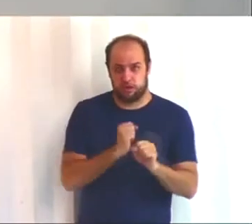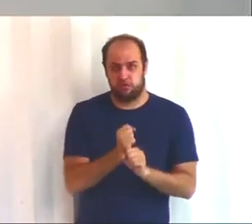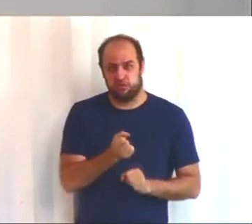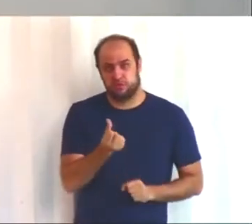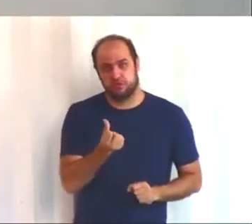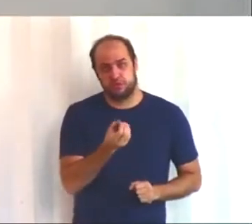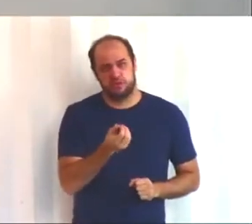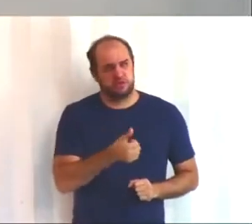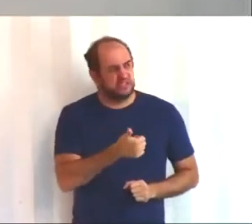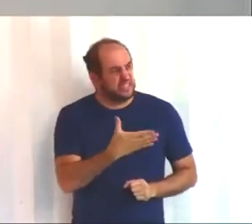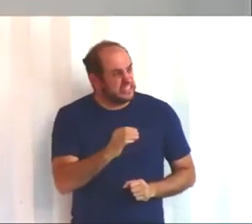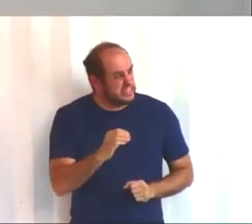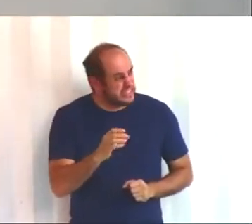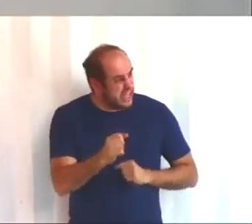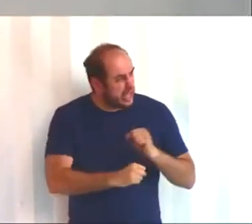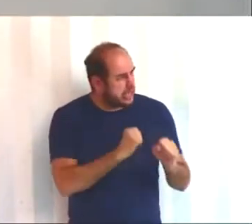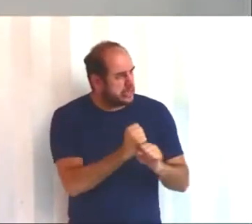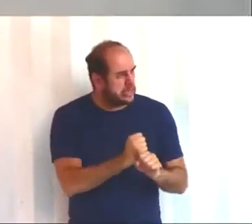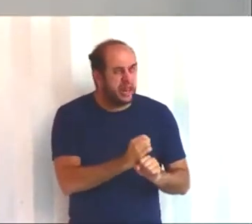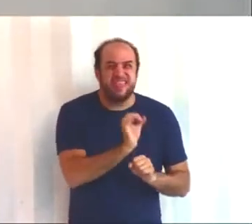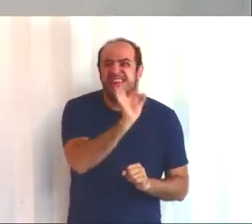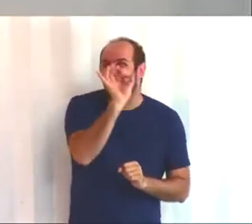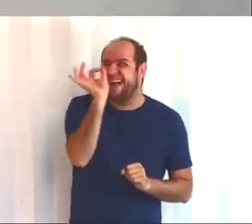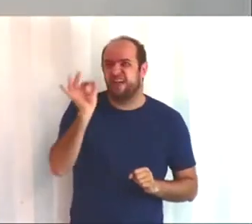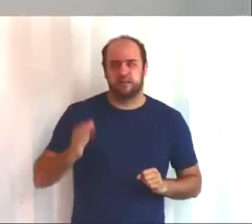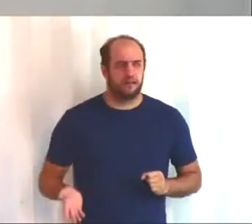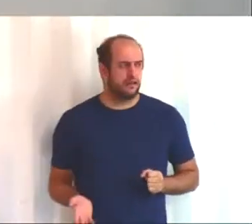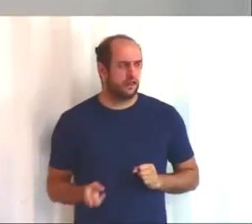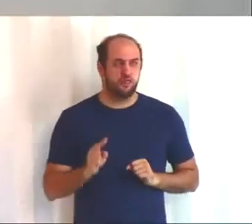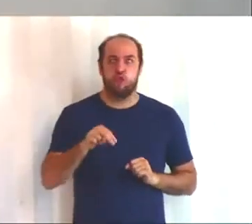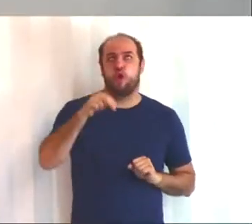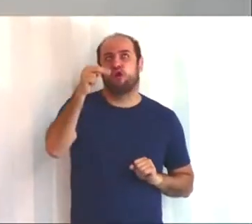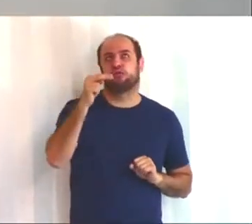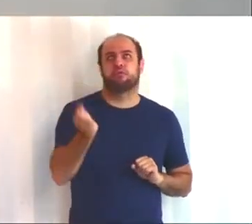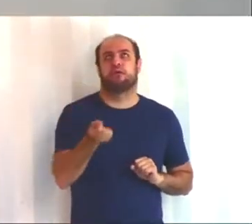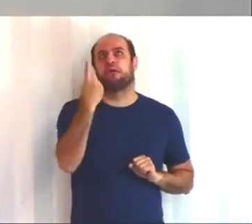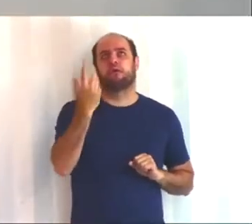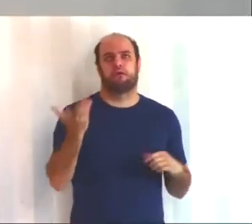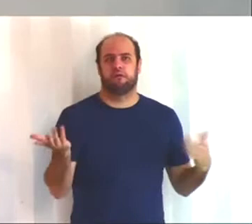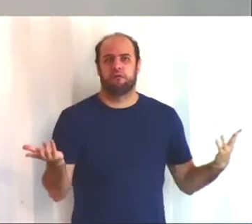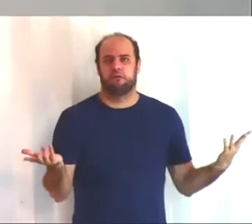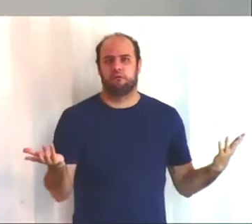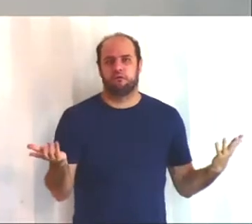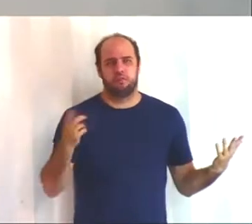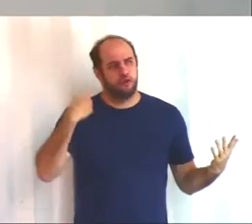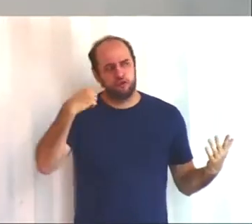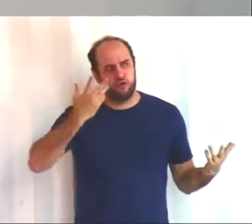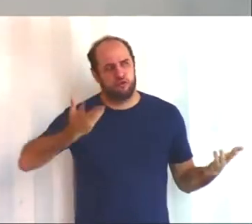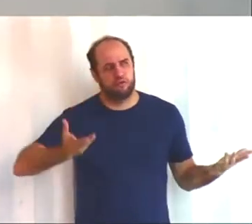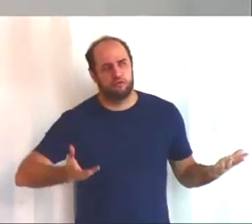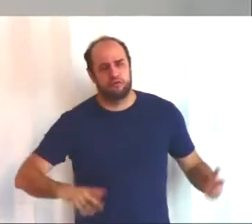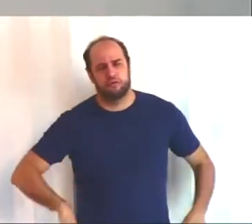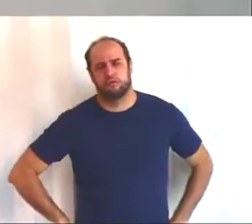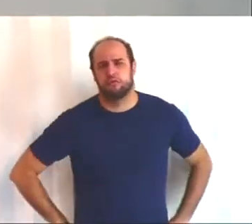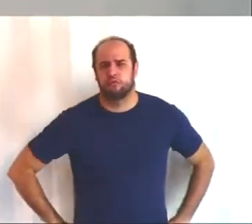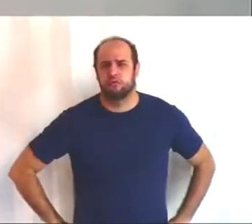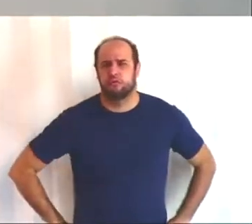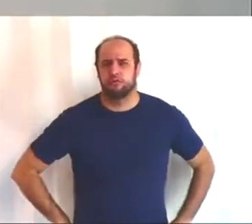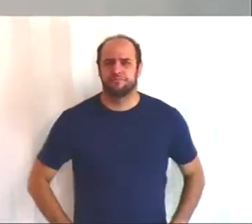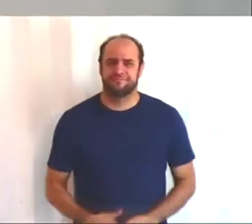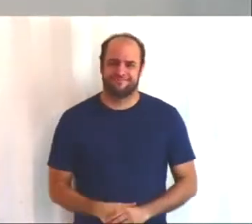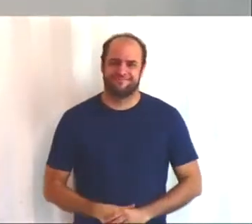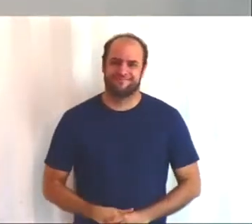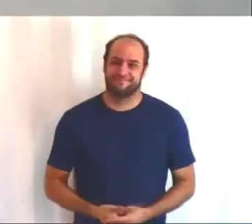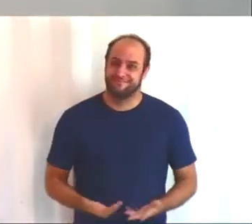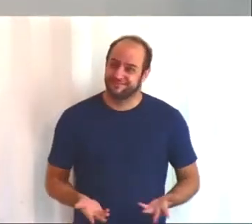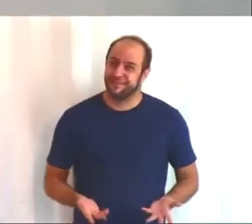Já tem mais de 100 anos que não tem nada aqui no norte. Como é que você levanta uma coisa dessas agora, Jeremias? Então